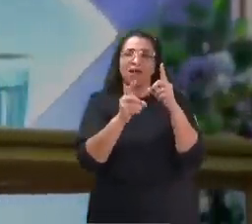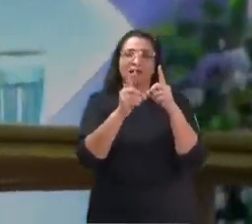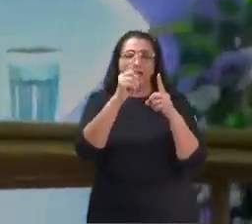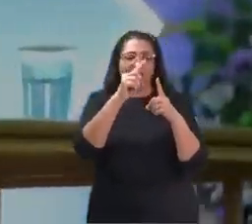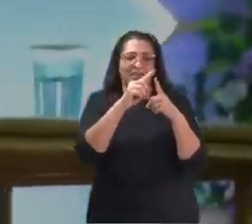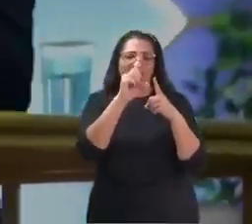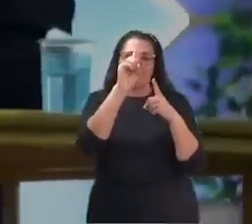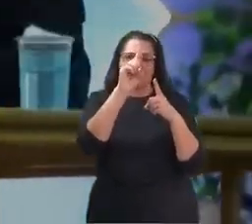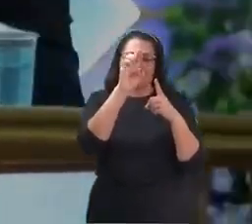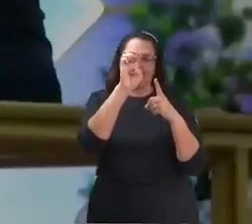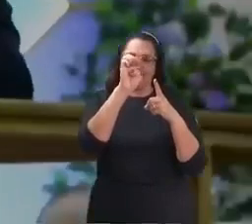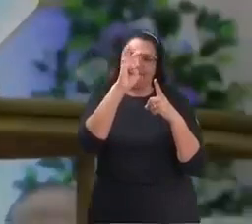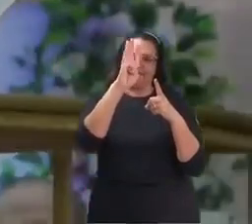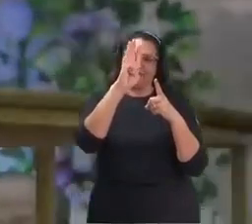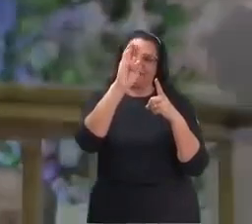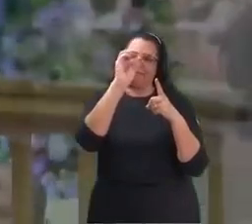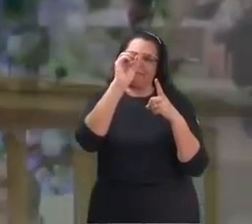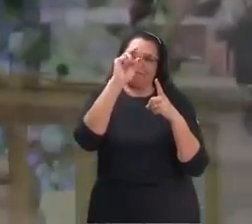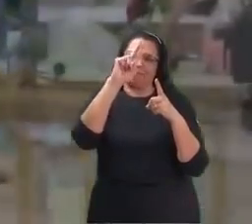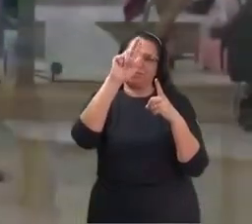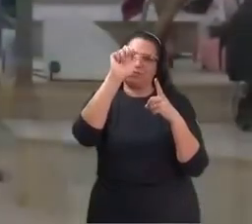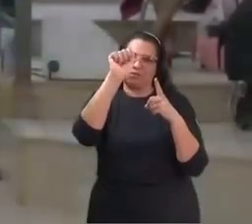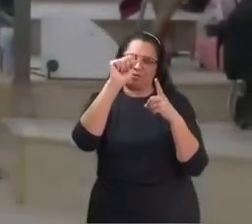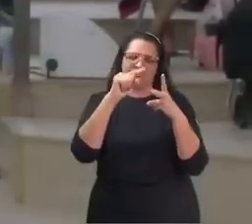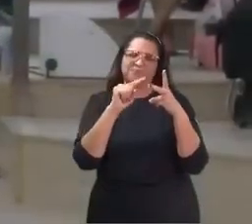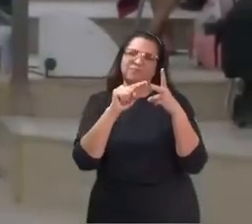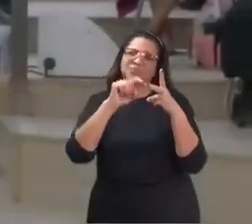O tempo passa!